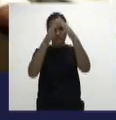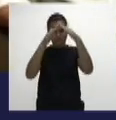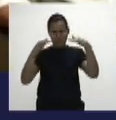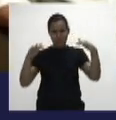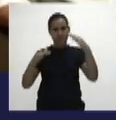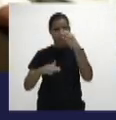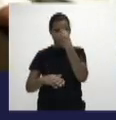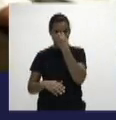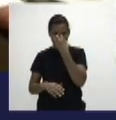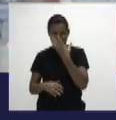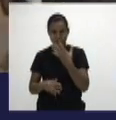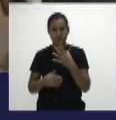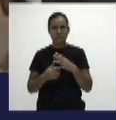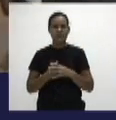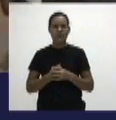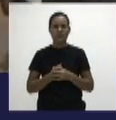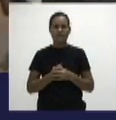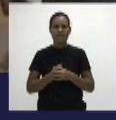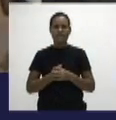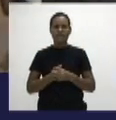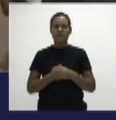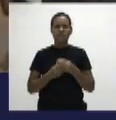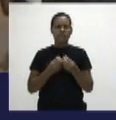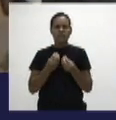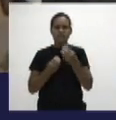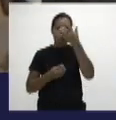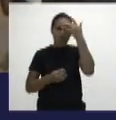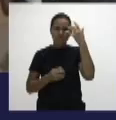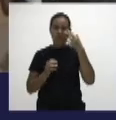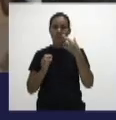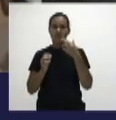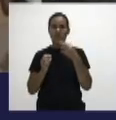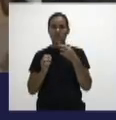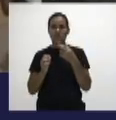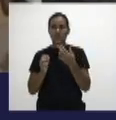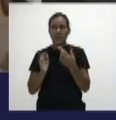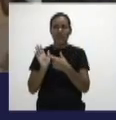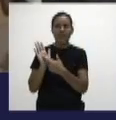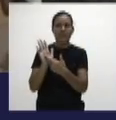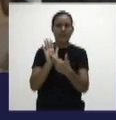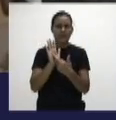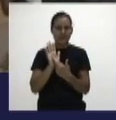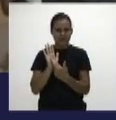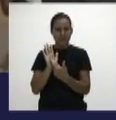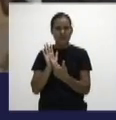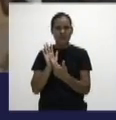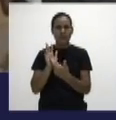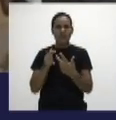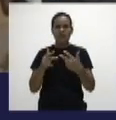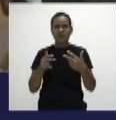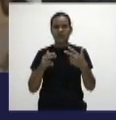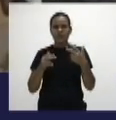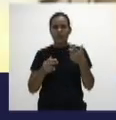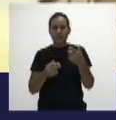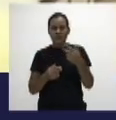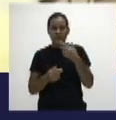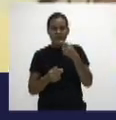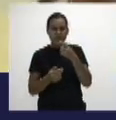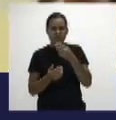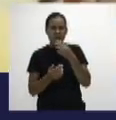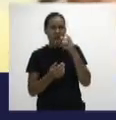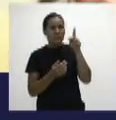da presença do palhaço né como uma pessoa eh que era referência ou pelo menos causava um um um um senso